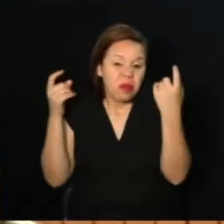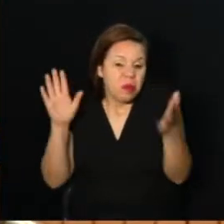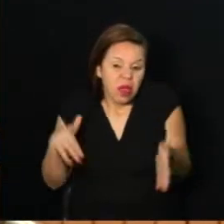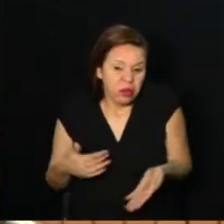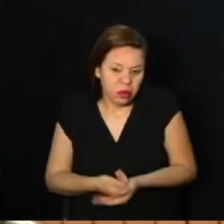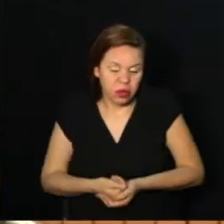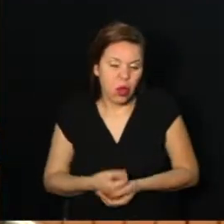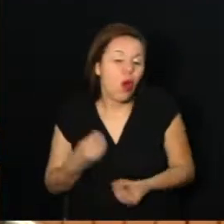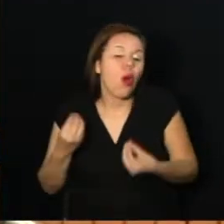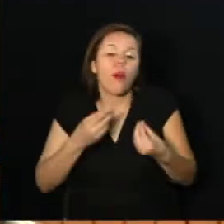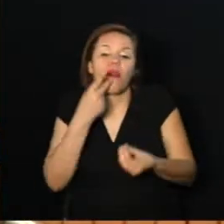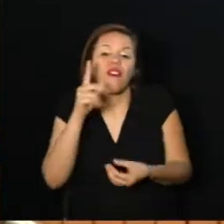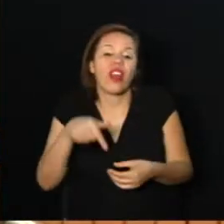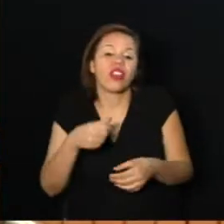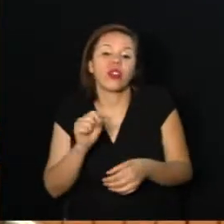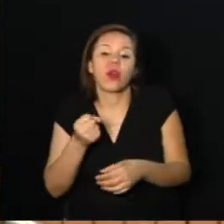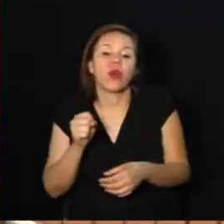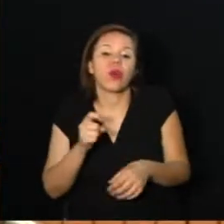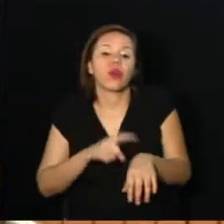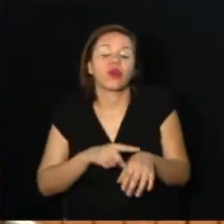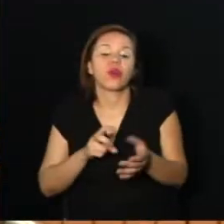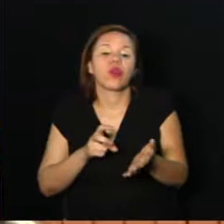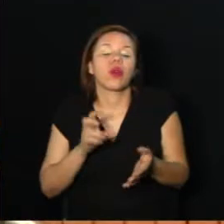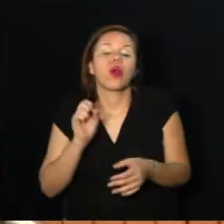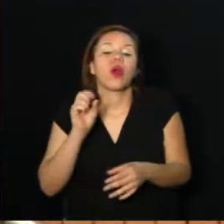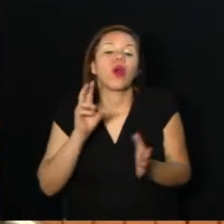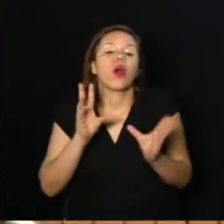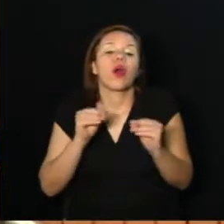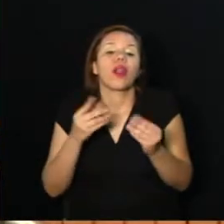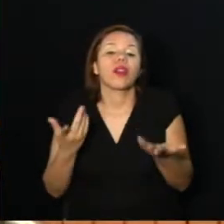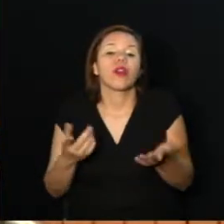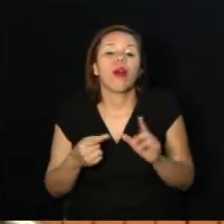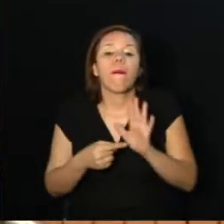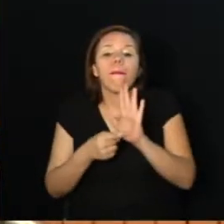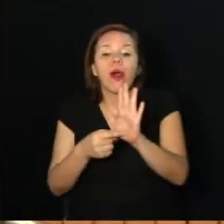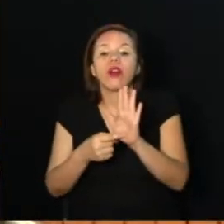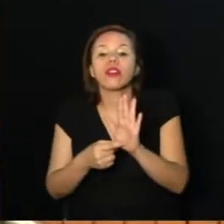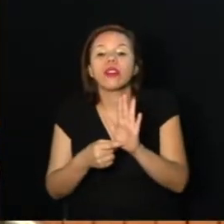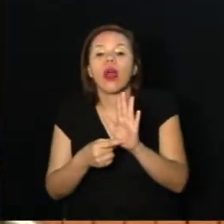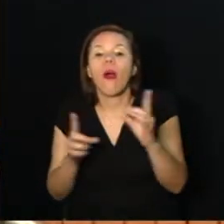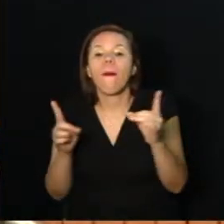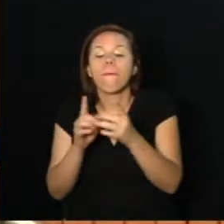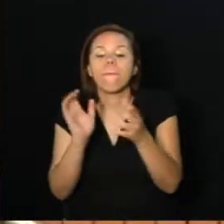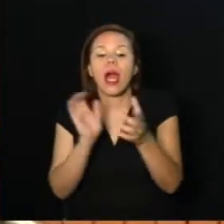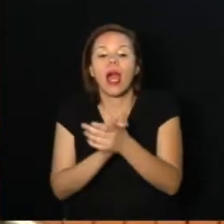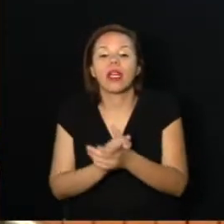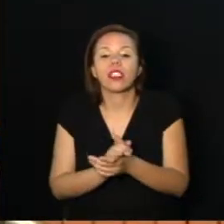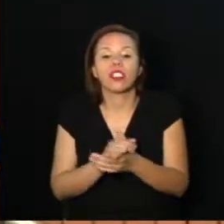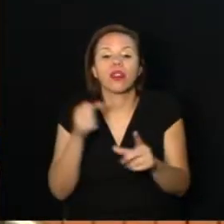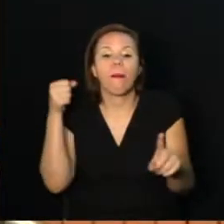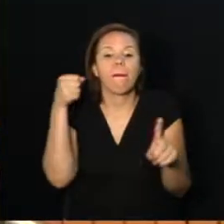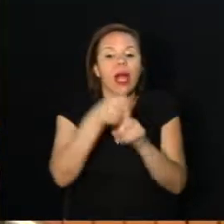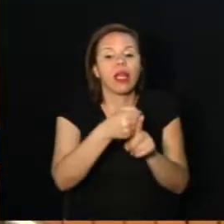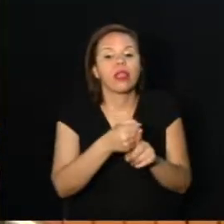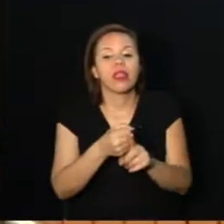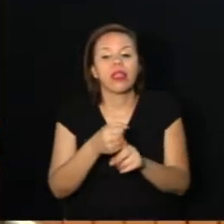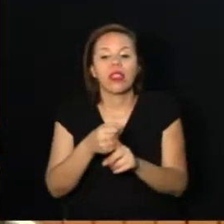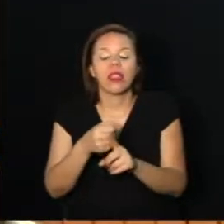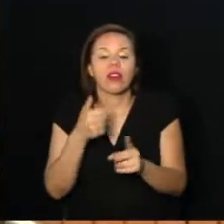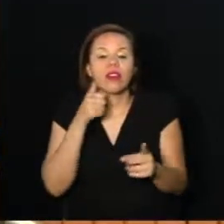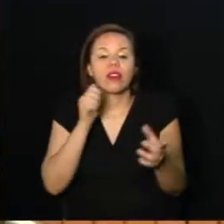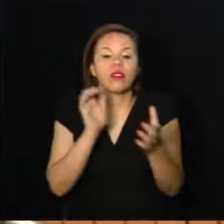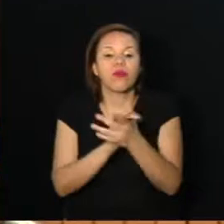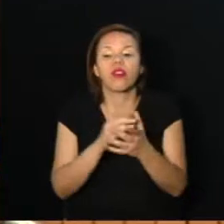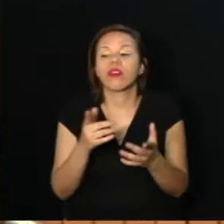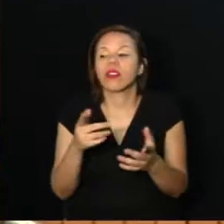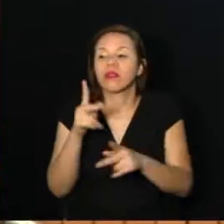que eu vou falar disso aqui às 8 horas da noite na televisão, se eu mostrar o marido que bateu na mulher, ela aparece com o olho roxo, dá mais audiência do que isso aqui. E o pessoal está